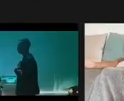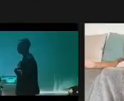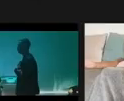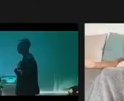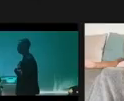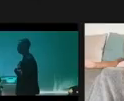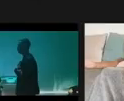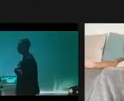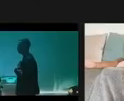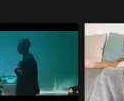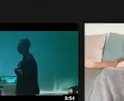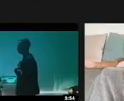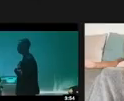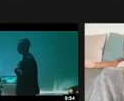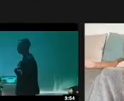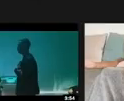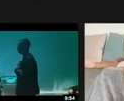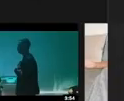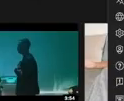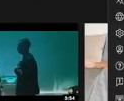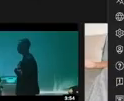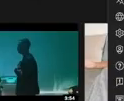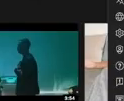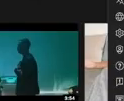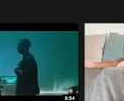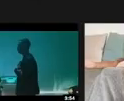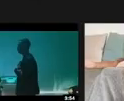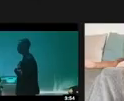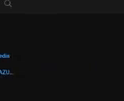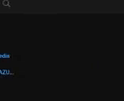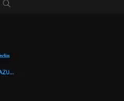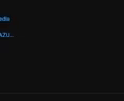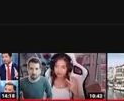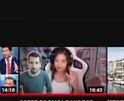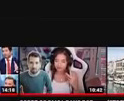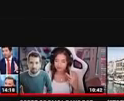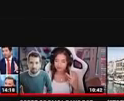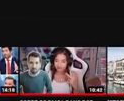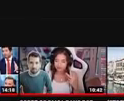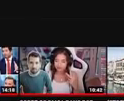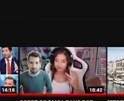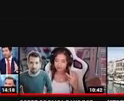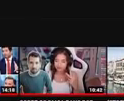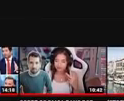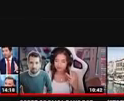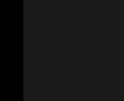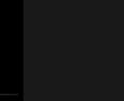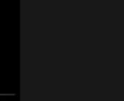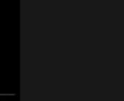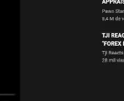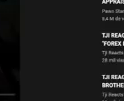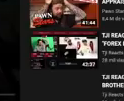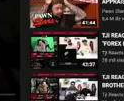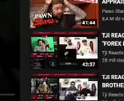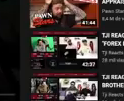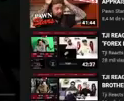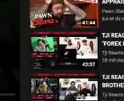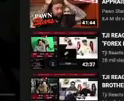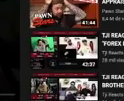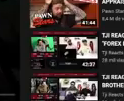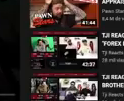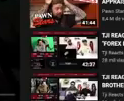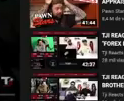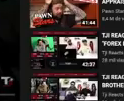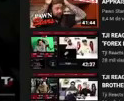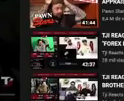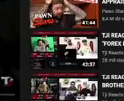perceber que ele tem uma casa é acho que é só ver Ah então não sei na minha casa que não tenho espaço para o primeiro a